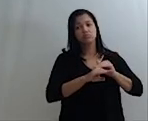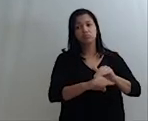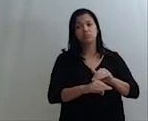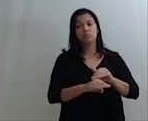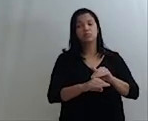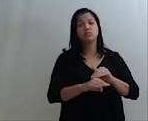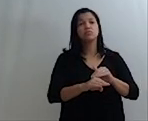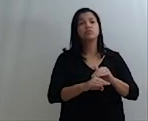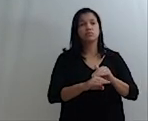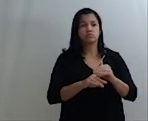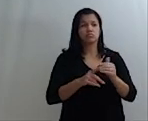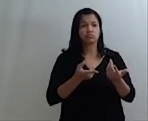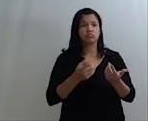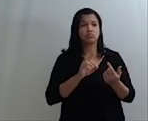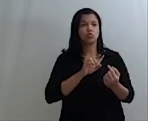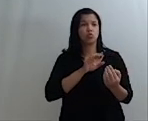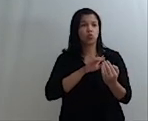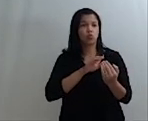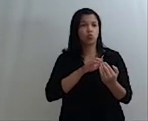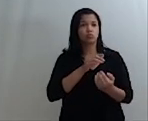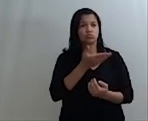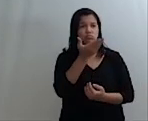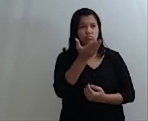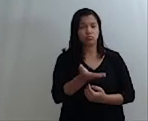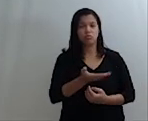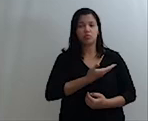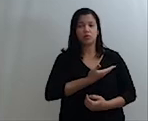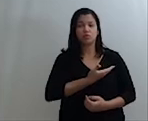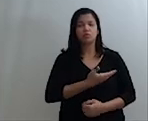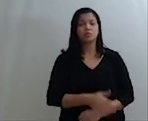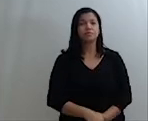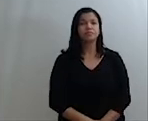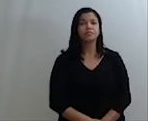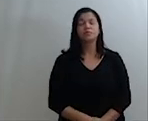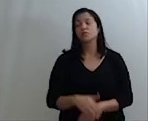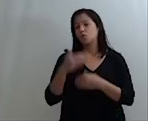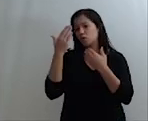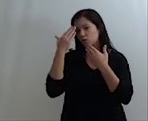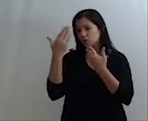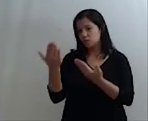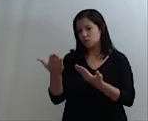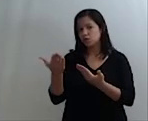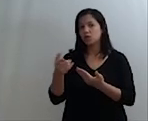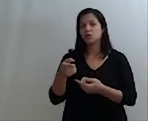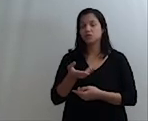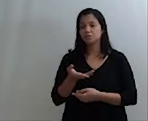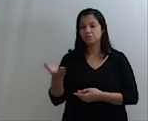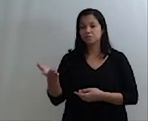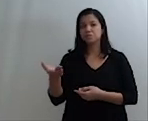colega signatário muito obrigado devol a palavra